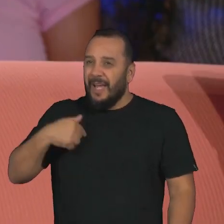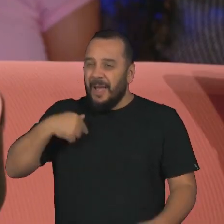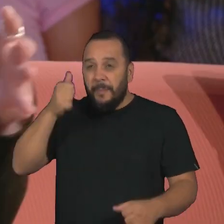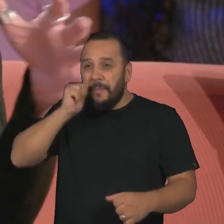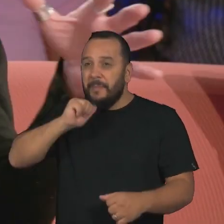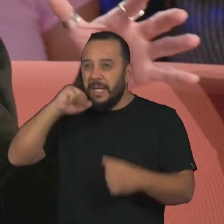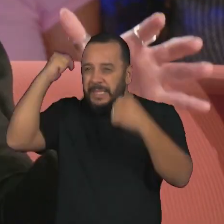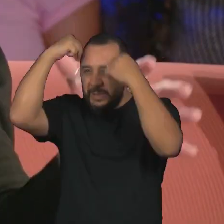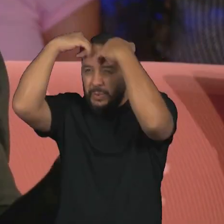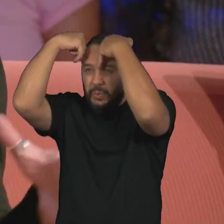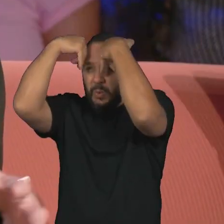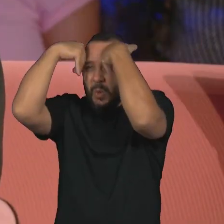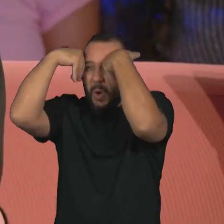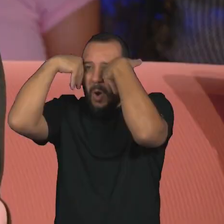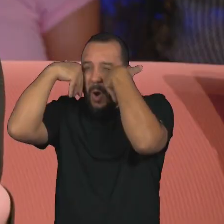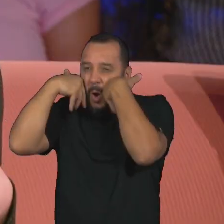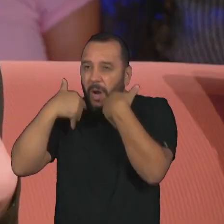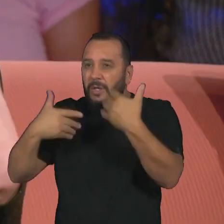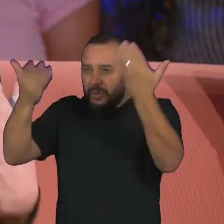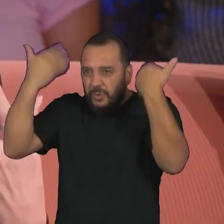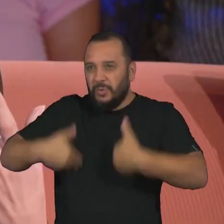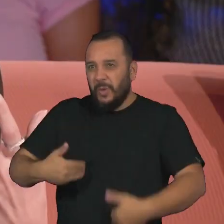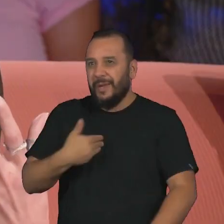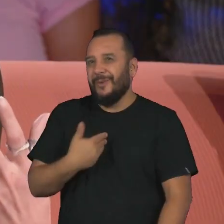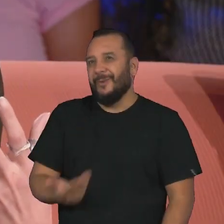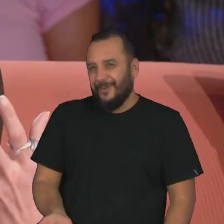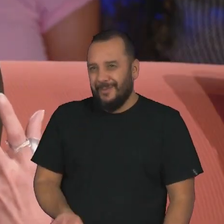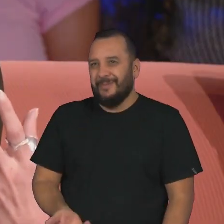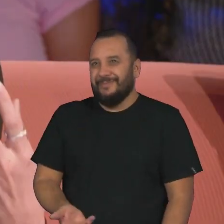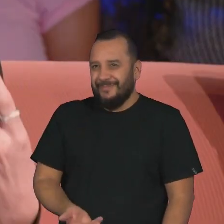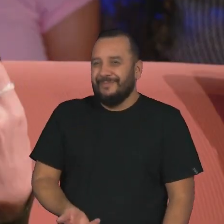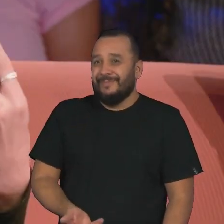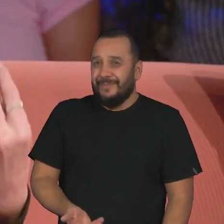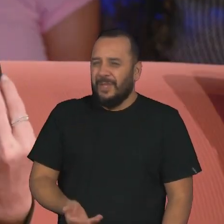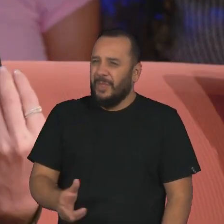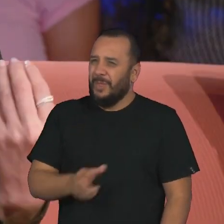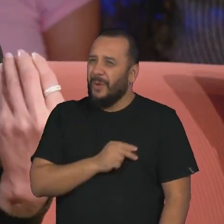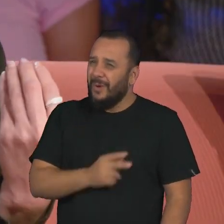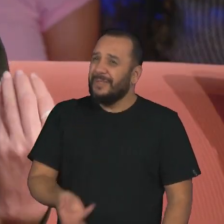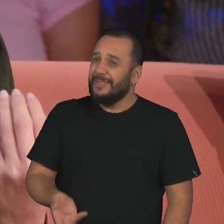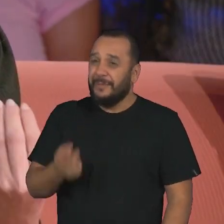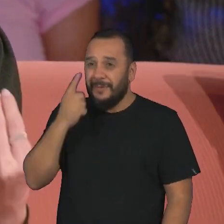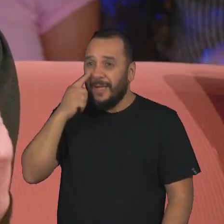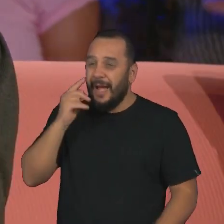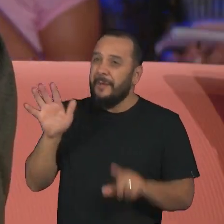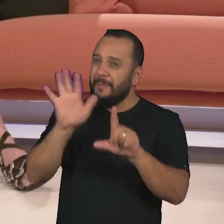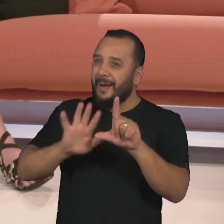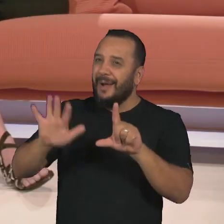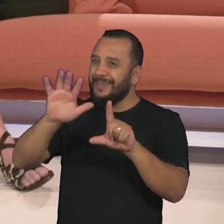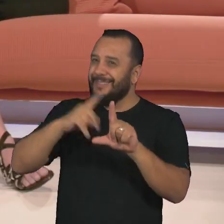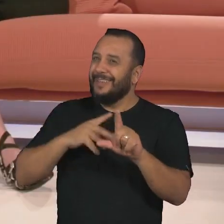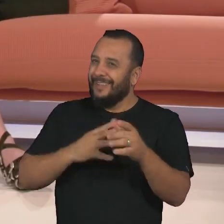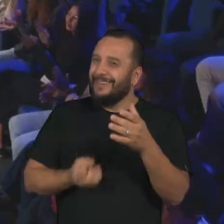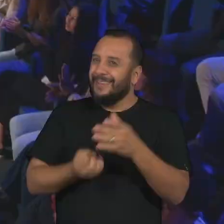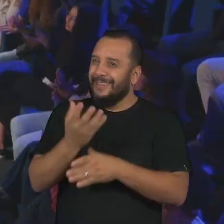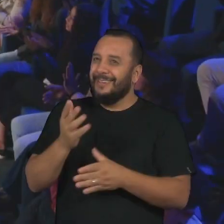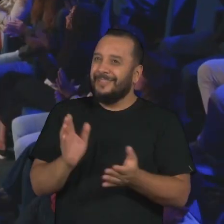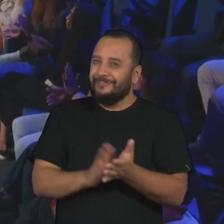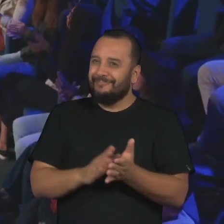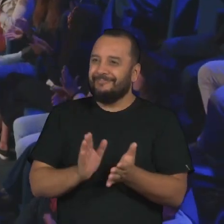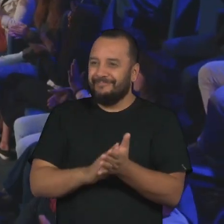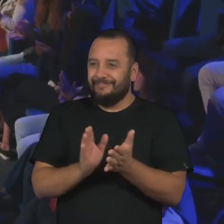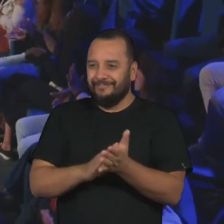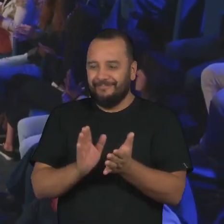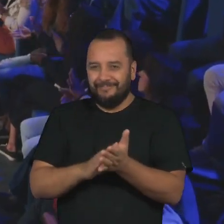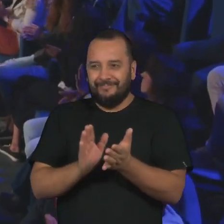suor atingindo a minha potencialidade. Olha a imagem que ela isso. cria.